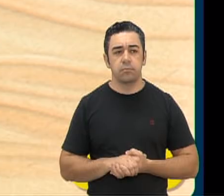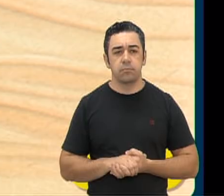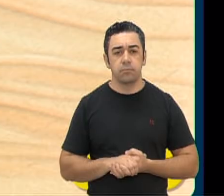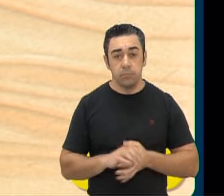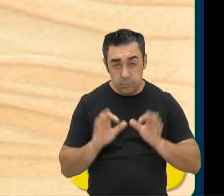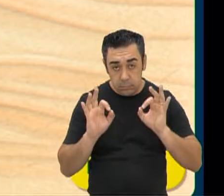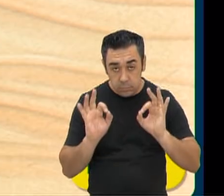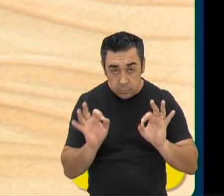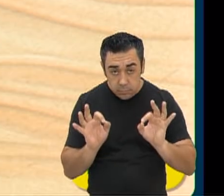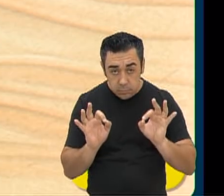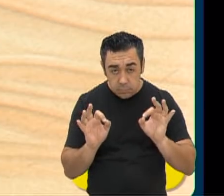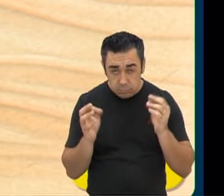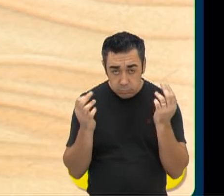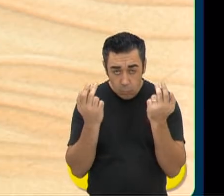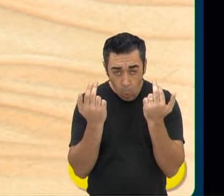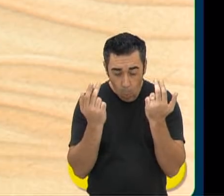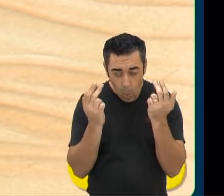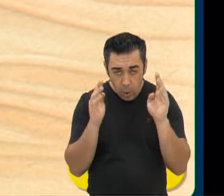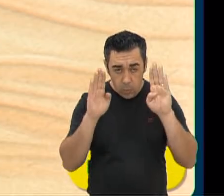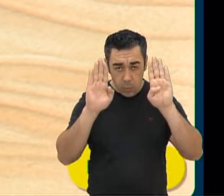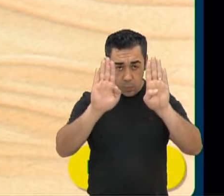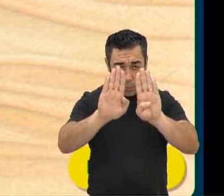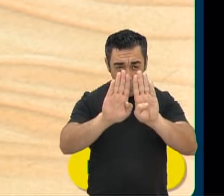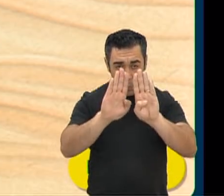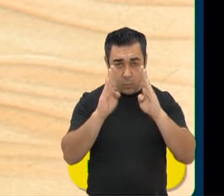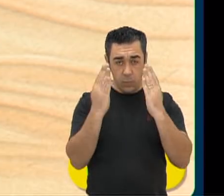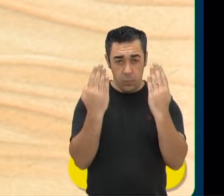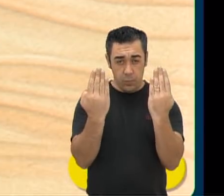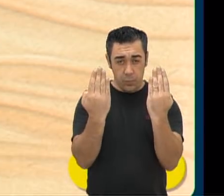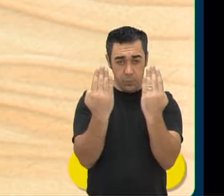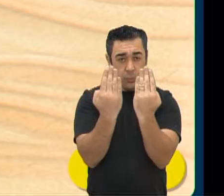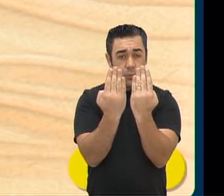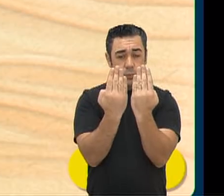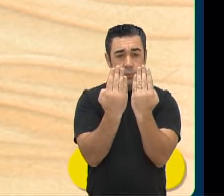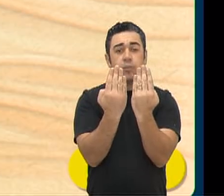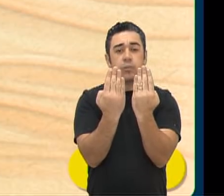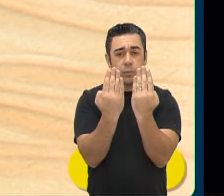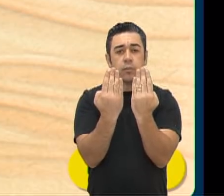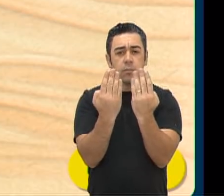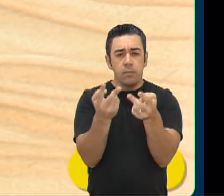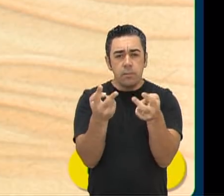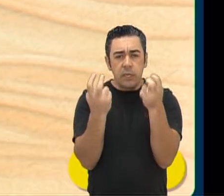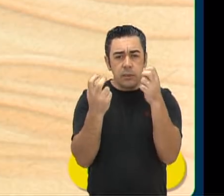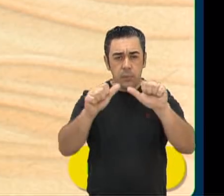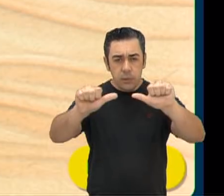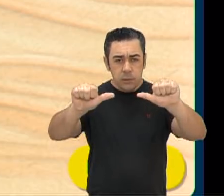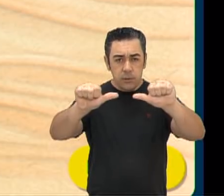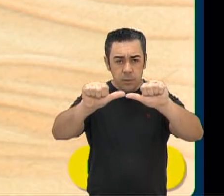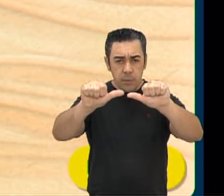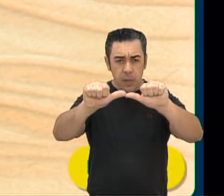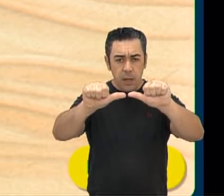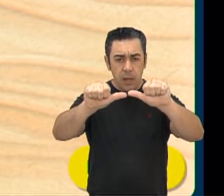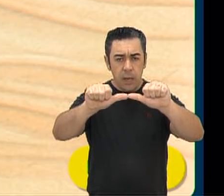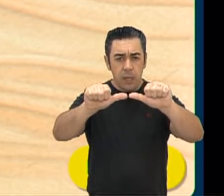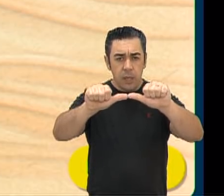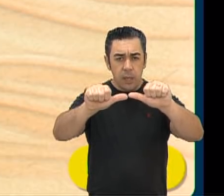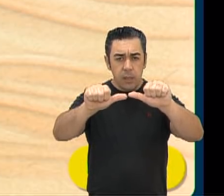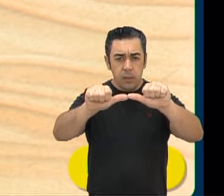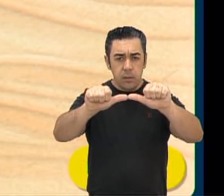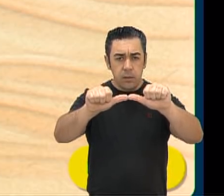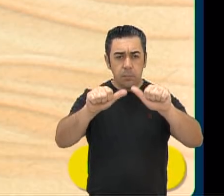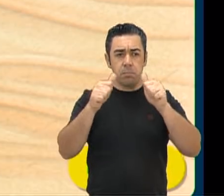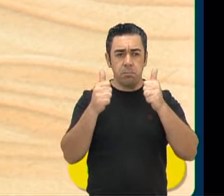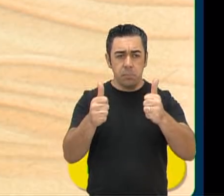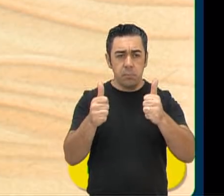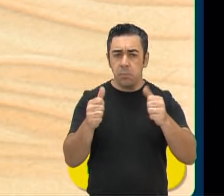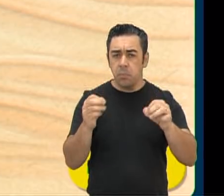Ficou certinho? Tá igualzinho o lado com o outro? Percebeu que existe a simetria, existe a igualdade entre os dois